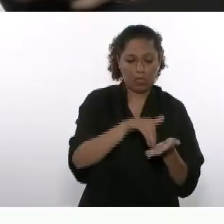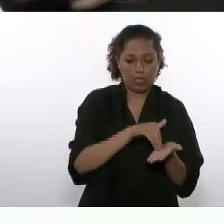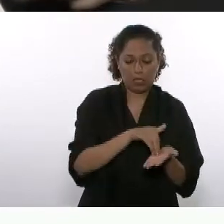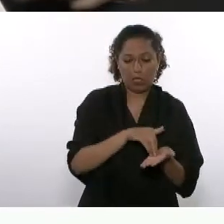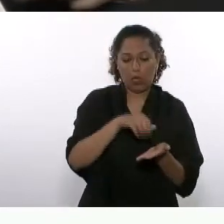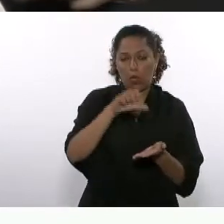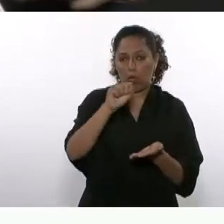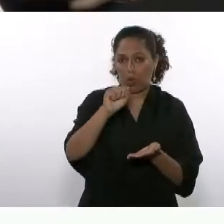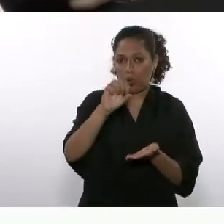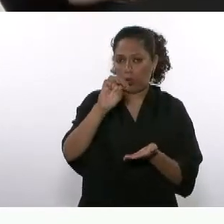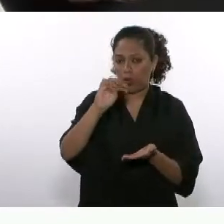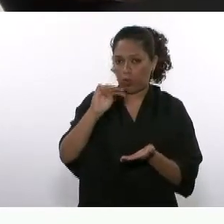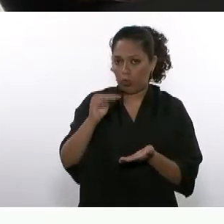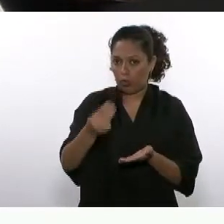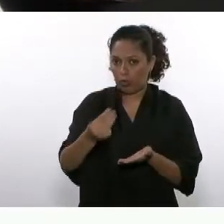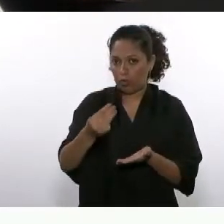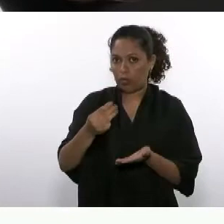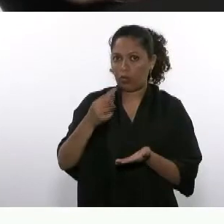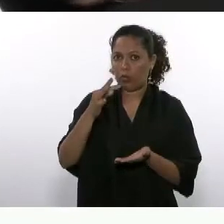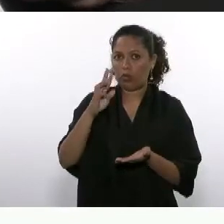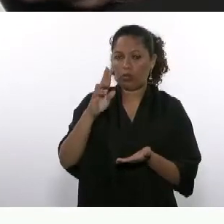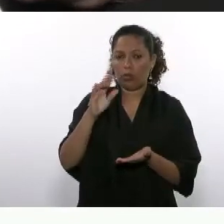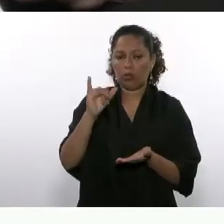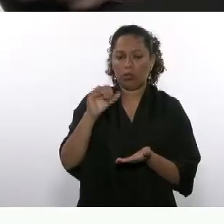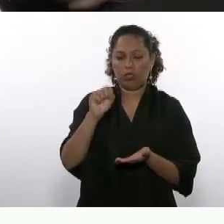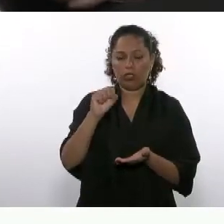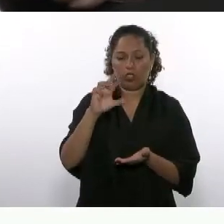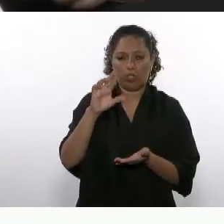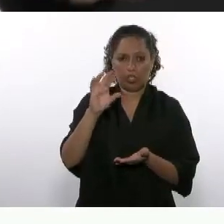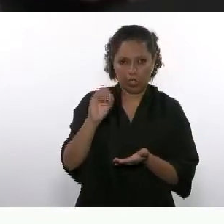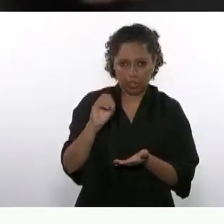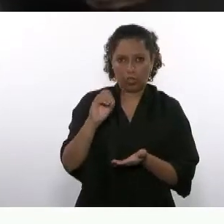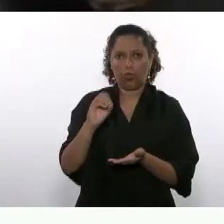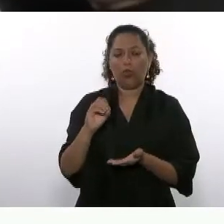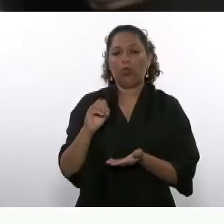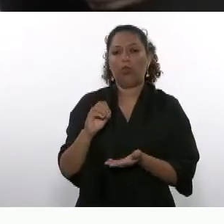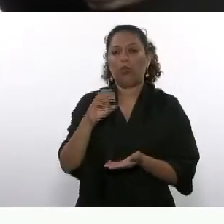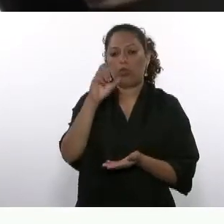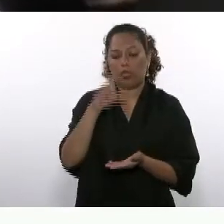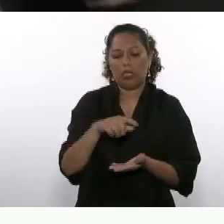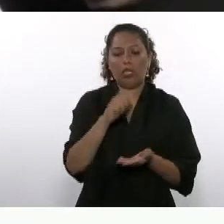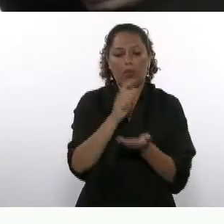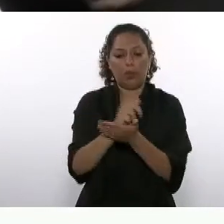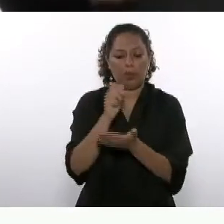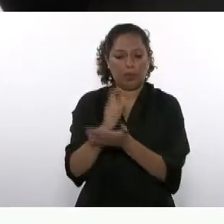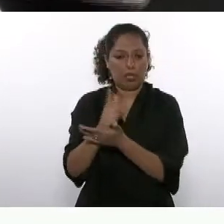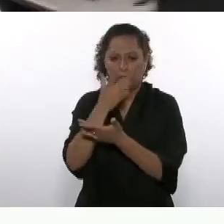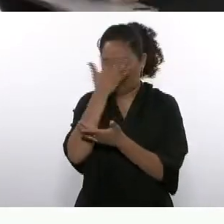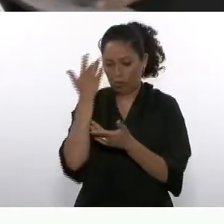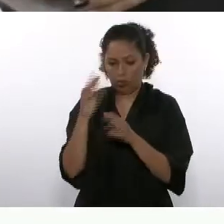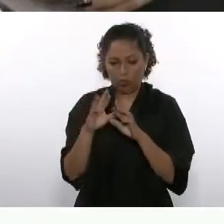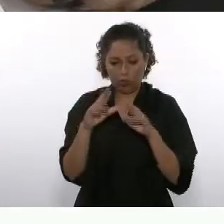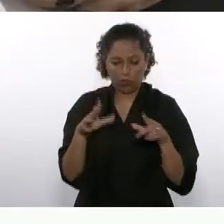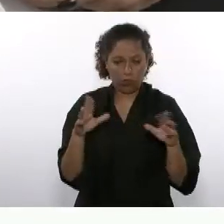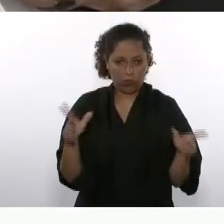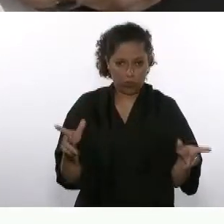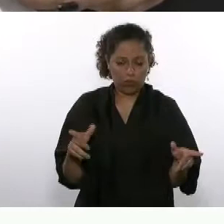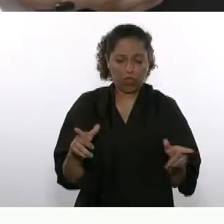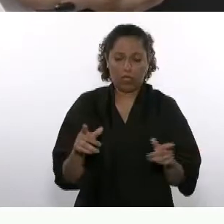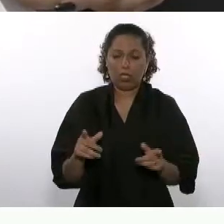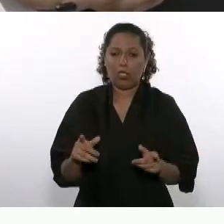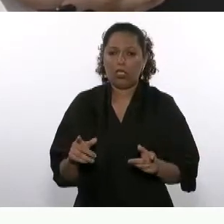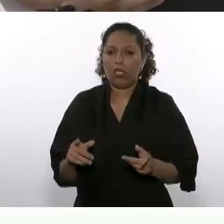aproximadamente 8 milhões da Turisrio, né, que é para gerir basicamente despesas com pessoal e despesas obrigatórias,